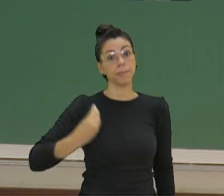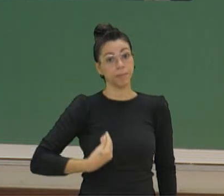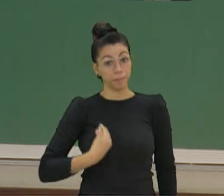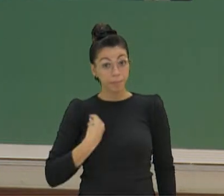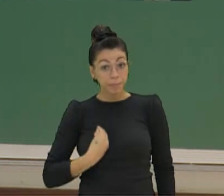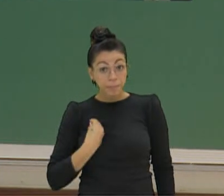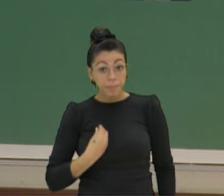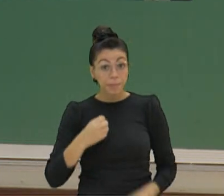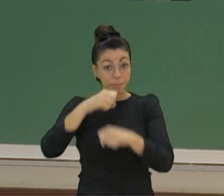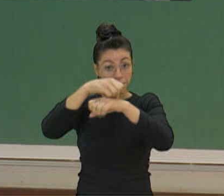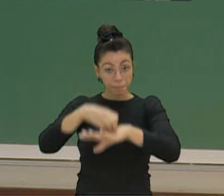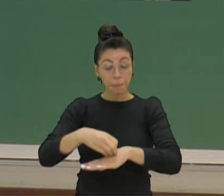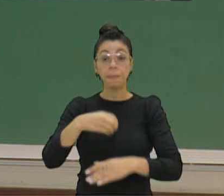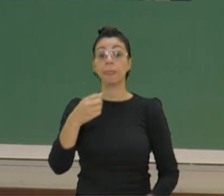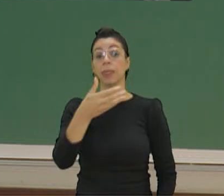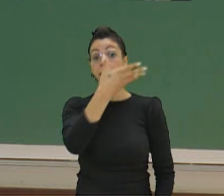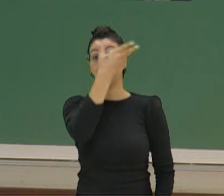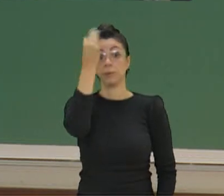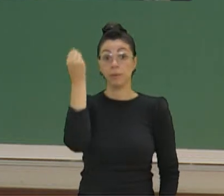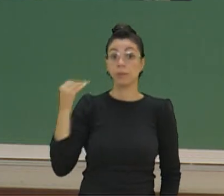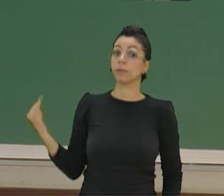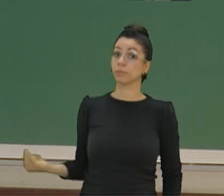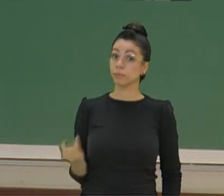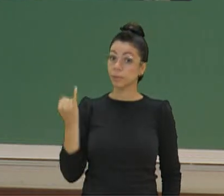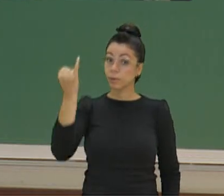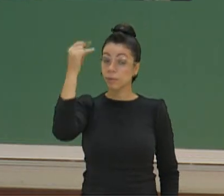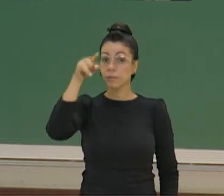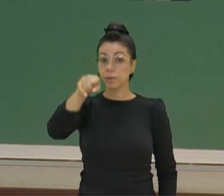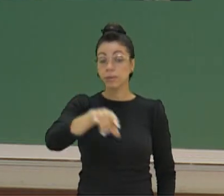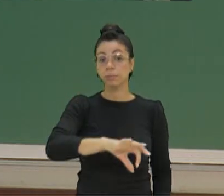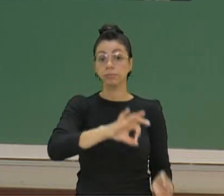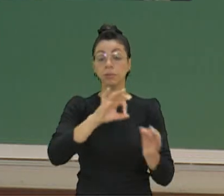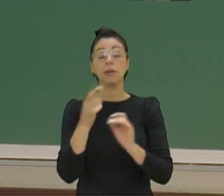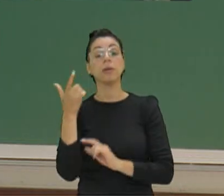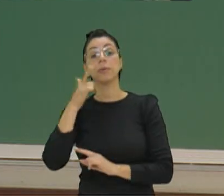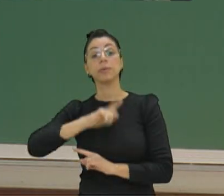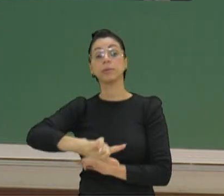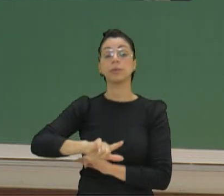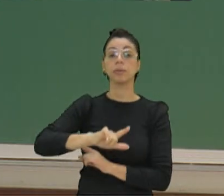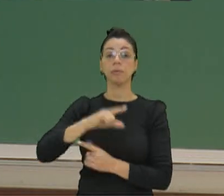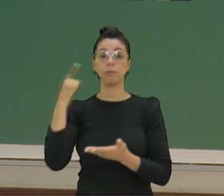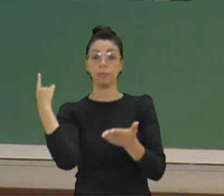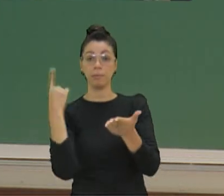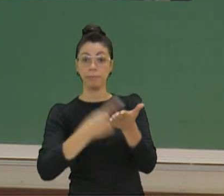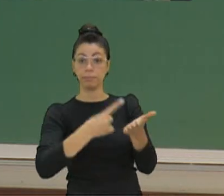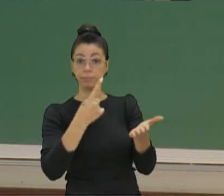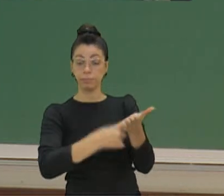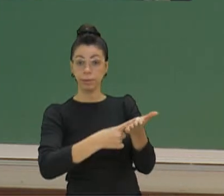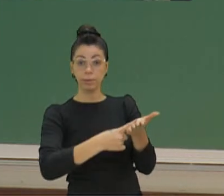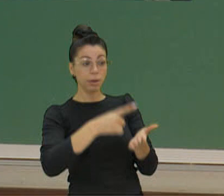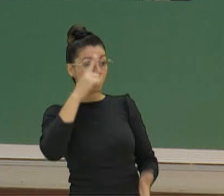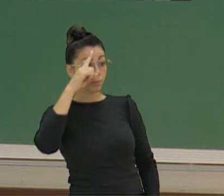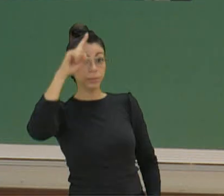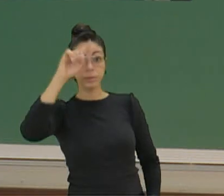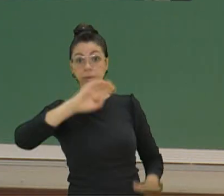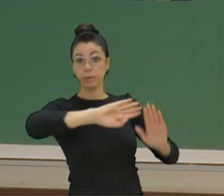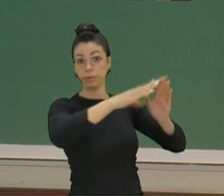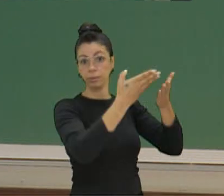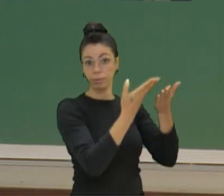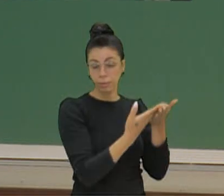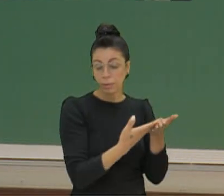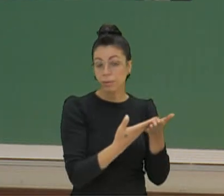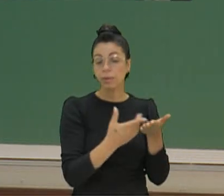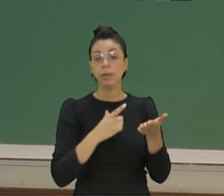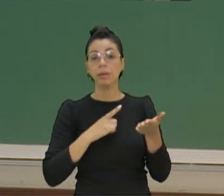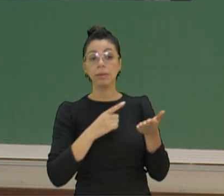aplicativo? Não se esqueça, super importante. Você que não está conseguindo, combine com a sua escola, veja o dia que tem a